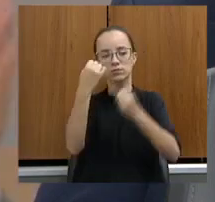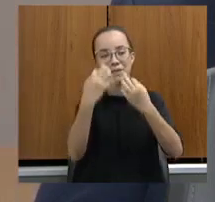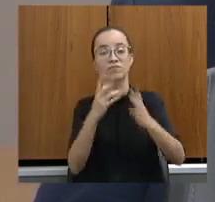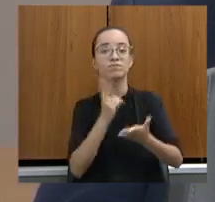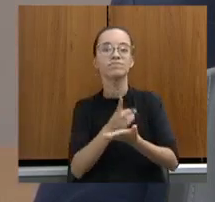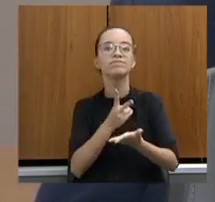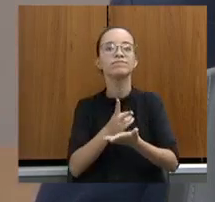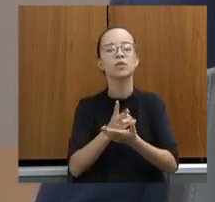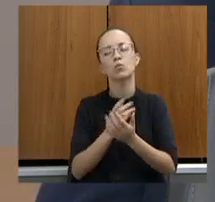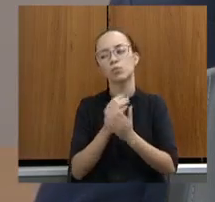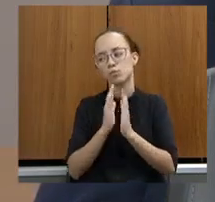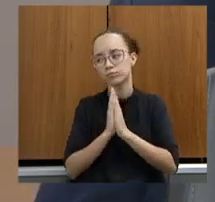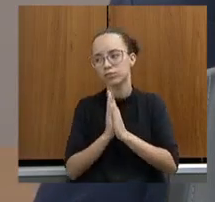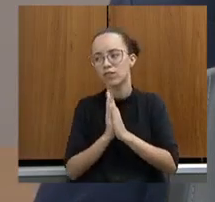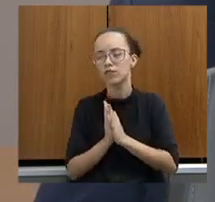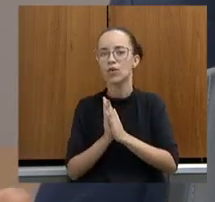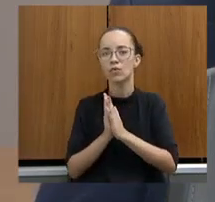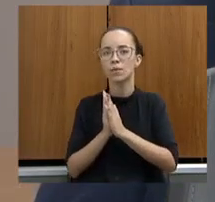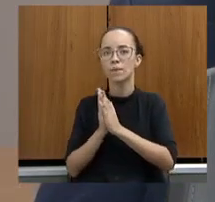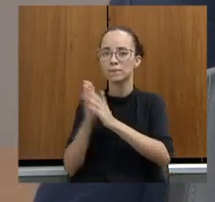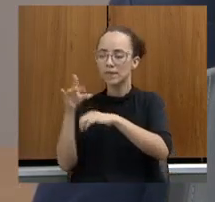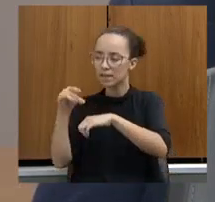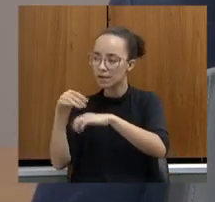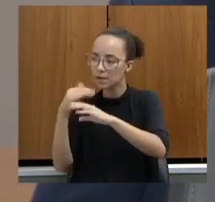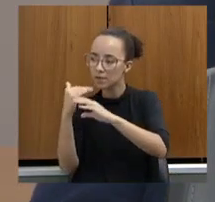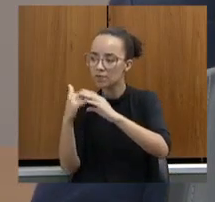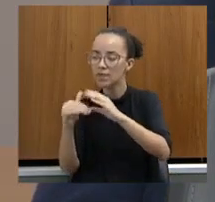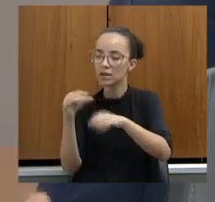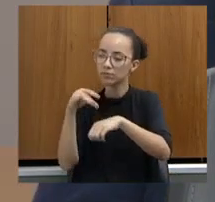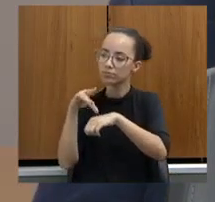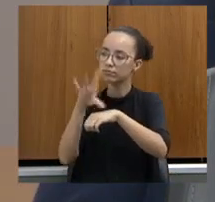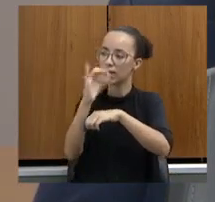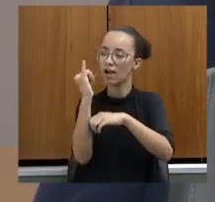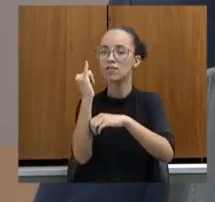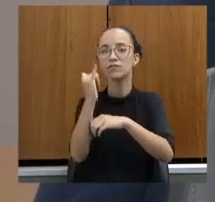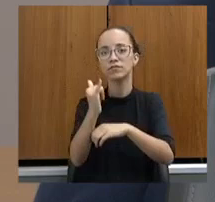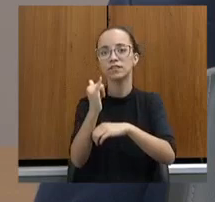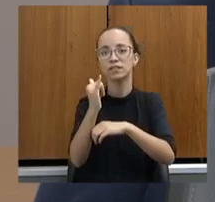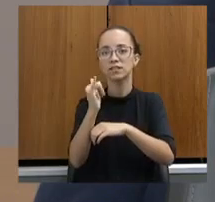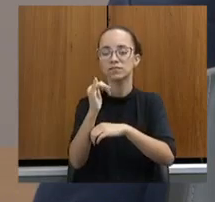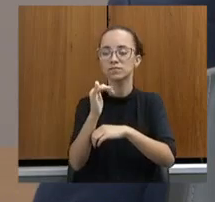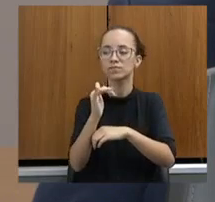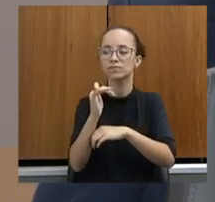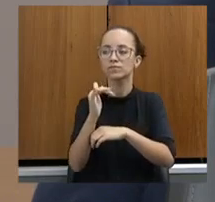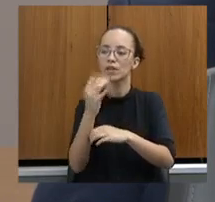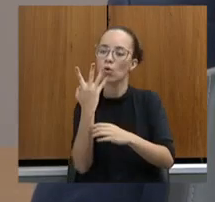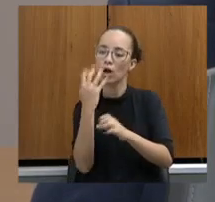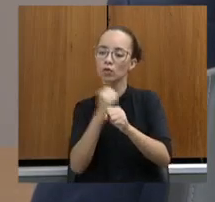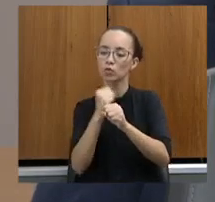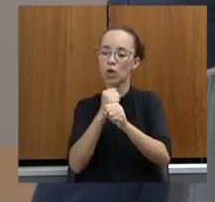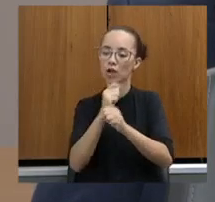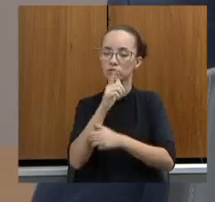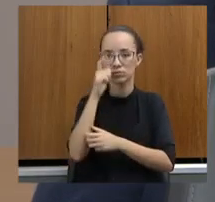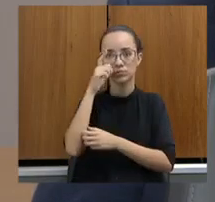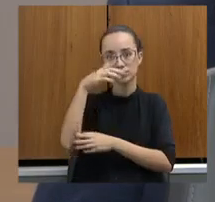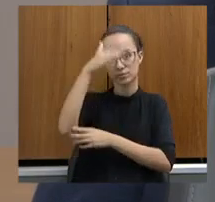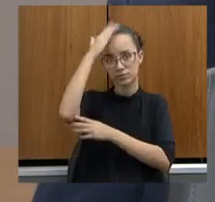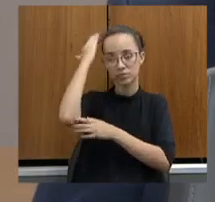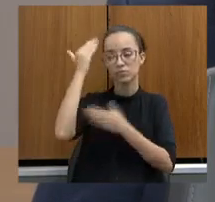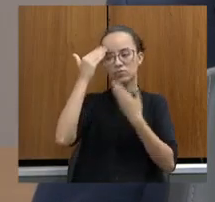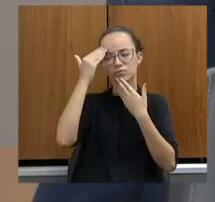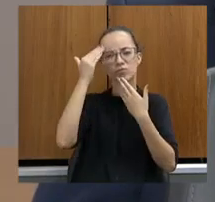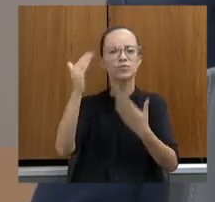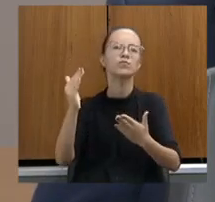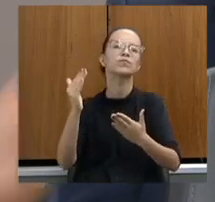retransmita meu abraço e a minha gratidão né de ter né servido nesses quatro anos ao nosso Governador Romeu Zema e